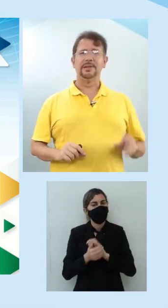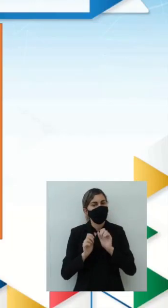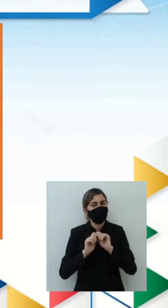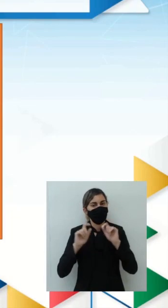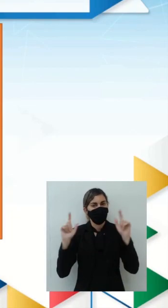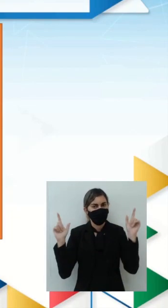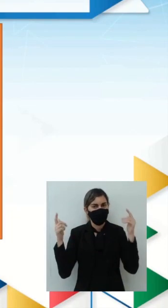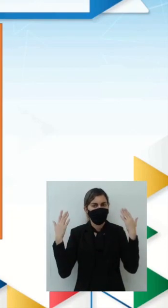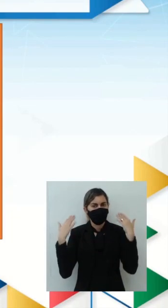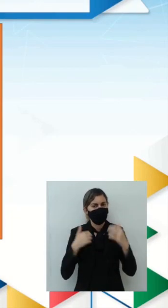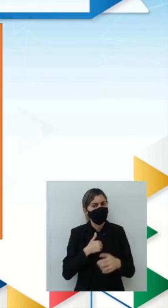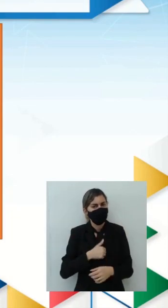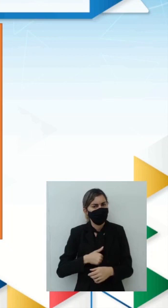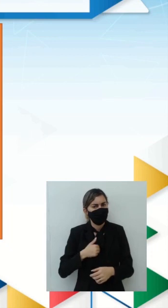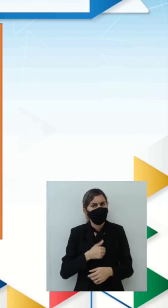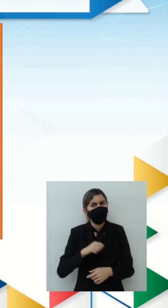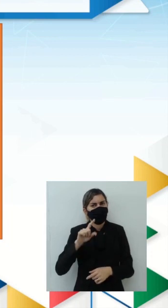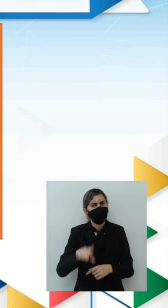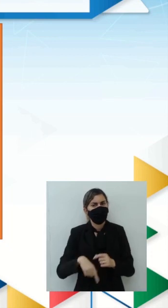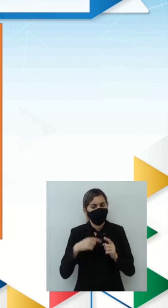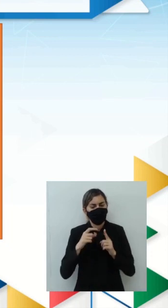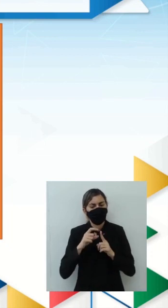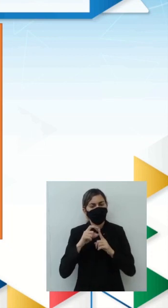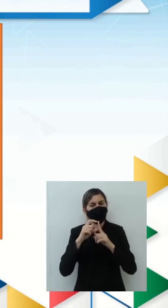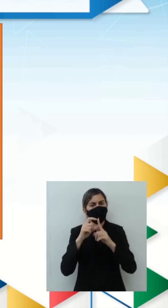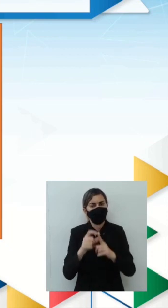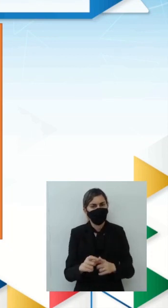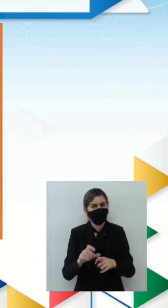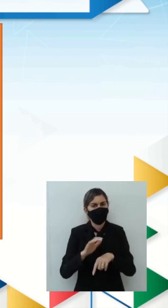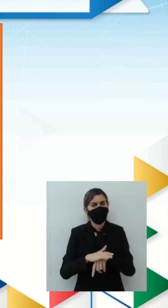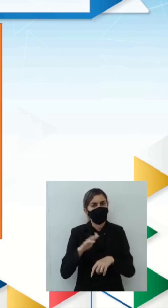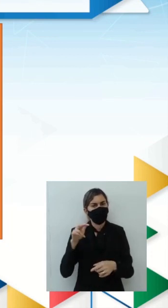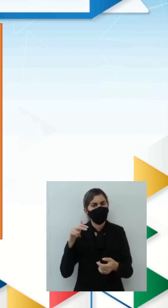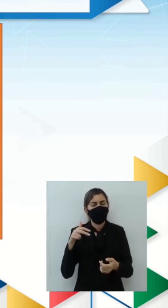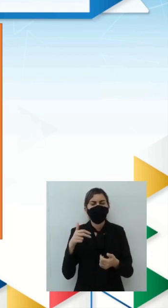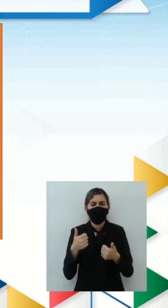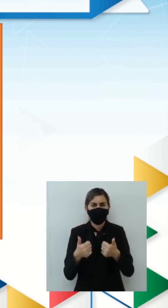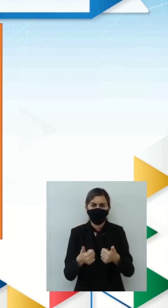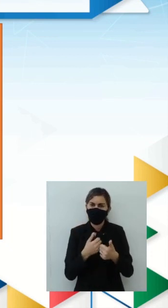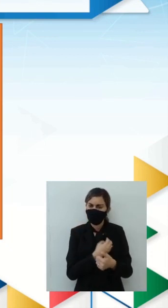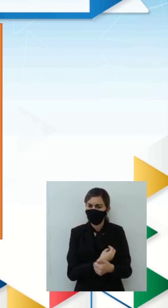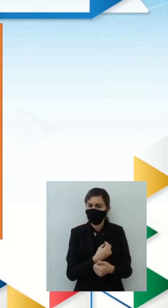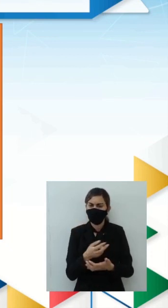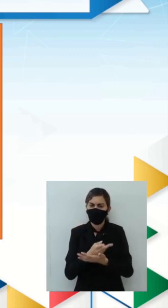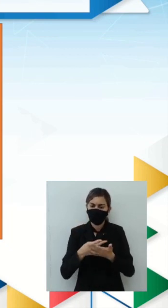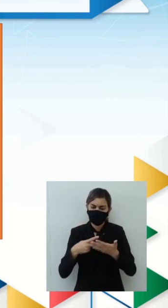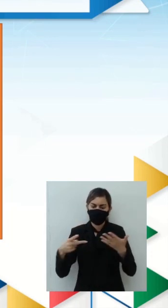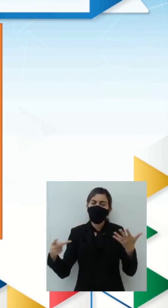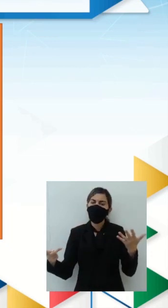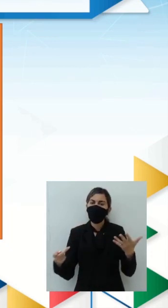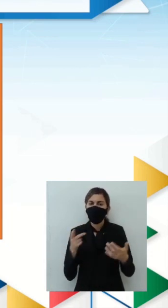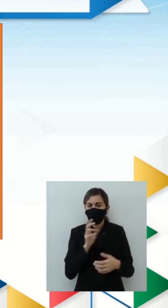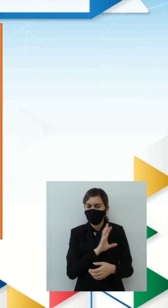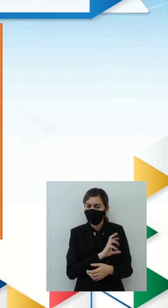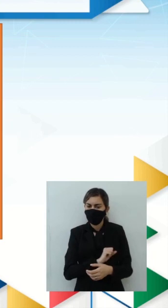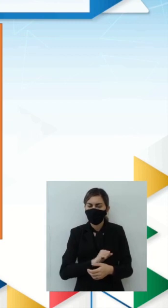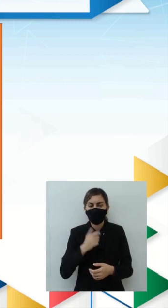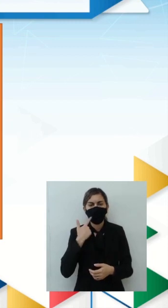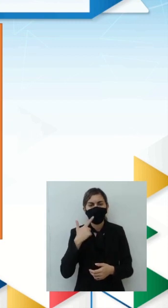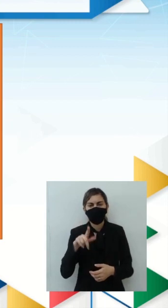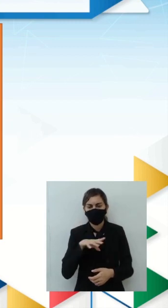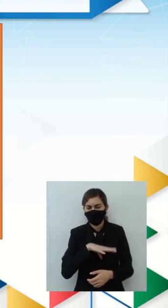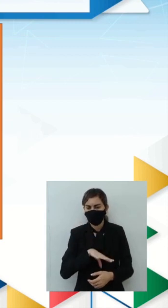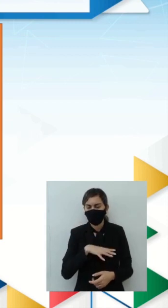tela. Saudade é uma das palavras mais presentes nas poesias de amor da língua portuguesa